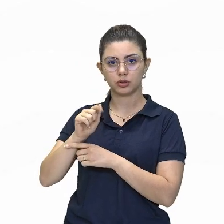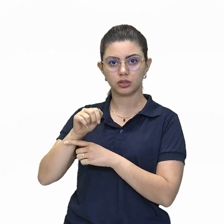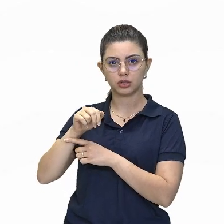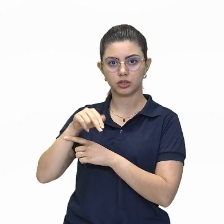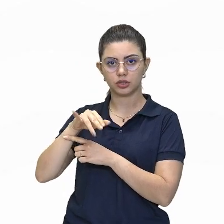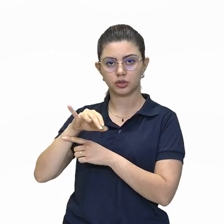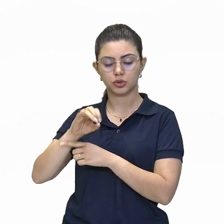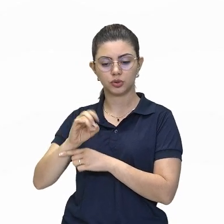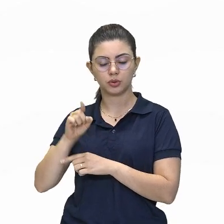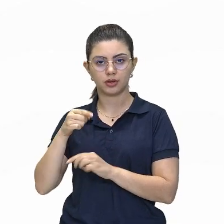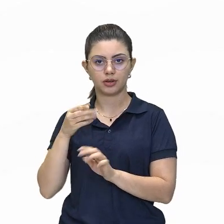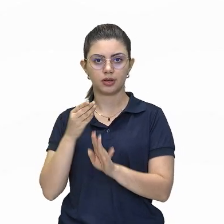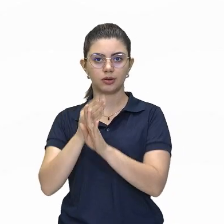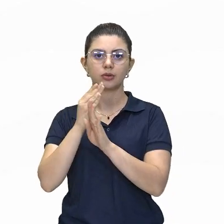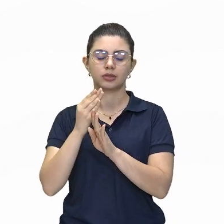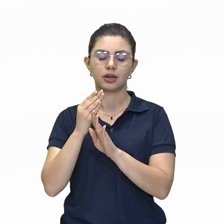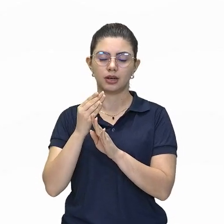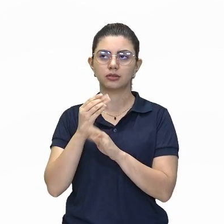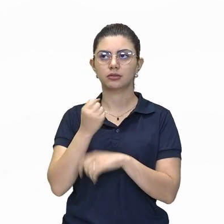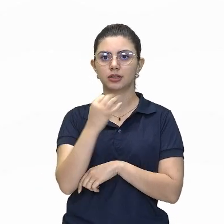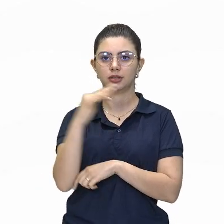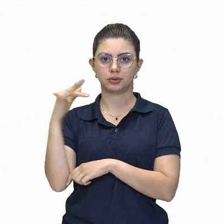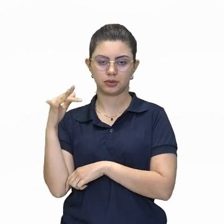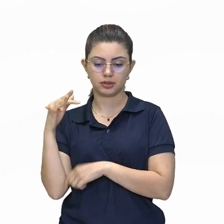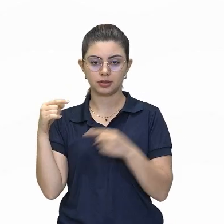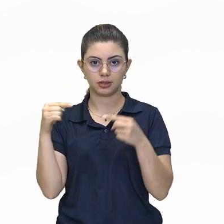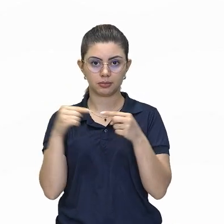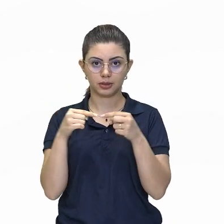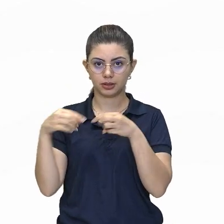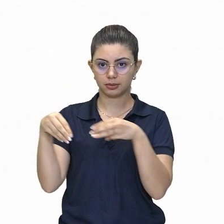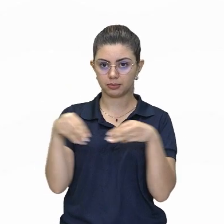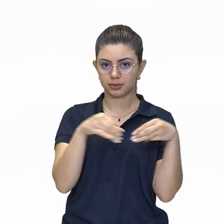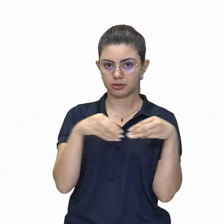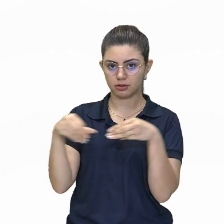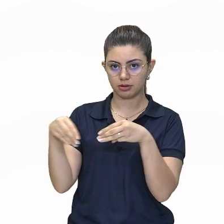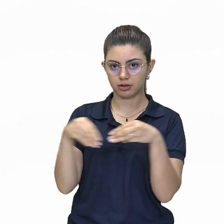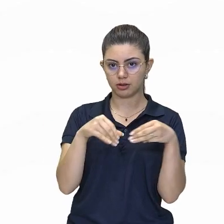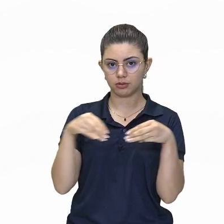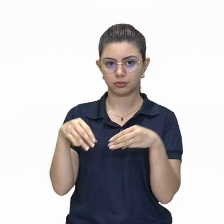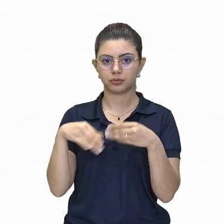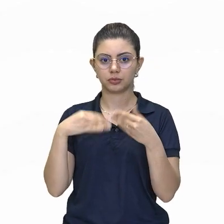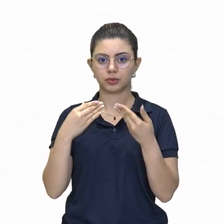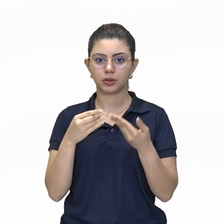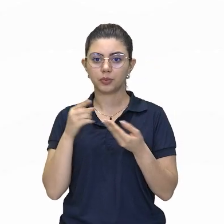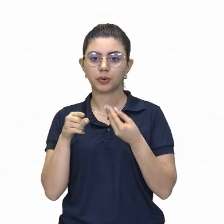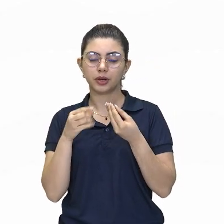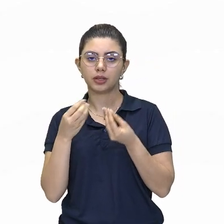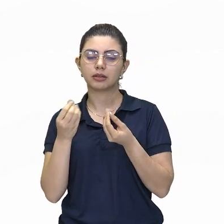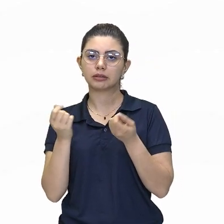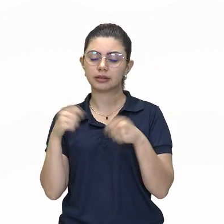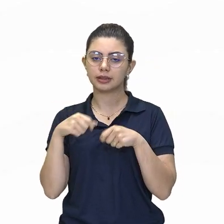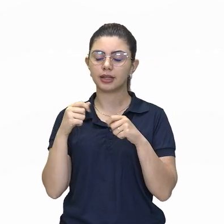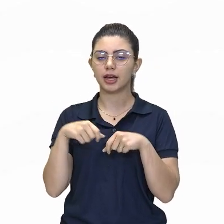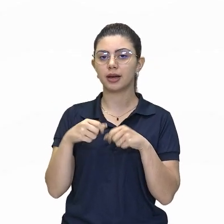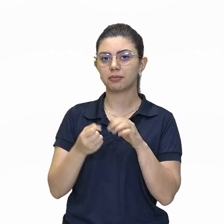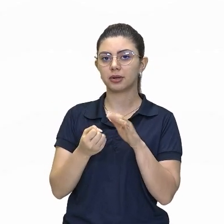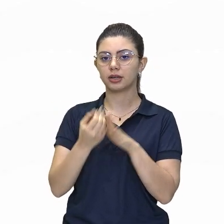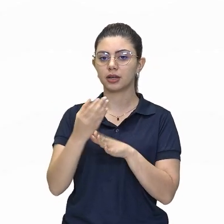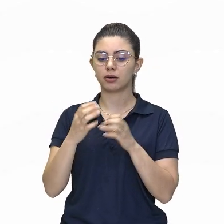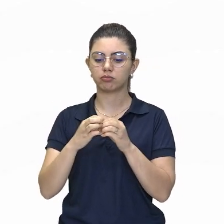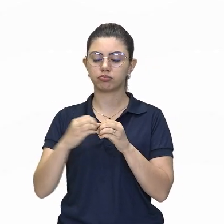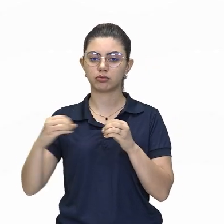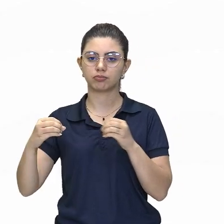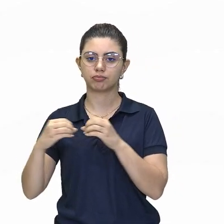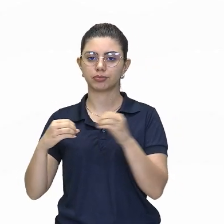encontrado na natureza, né, um minério, que ele tem uma instabilidade muito grande na sua composição nuclear. E ele serve